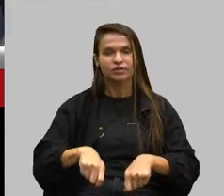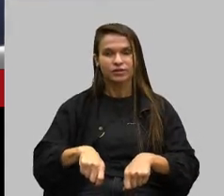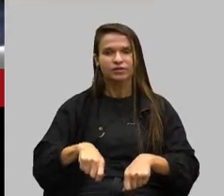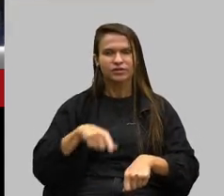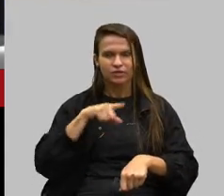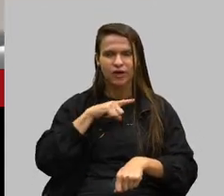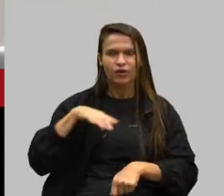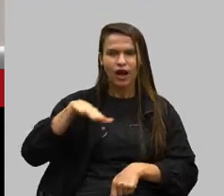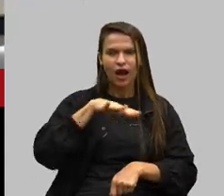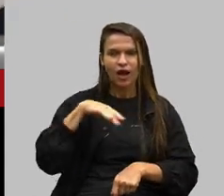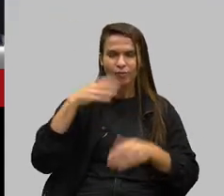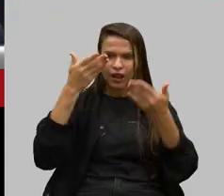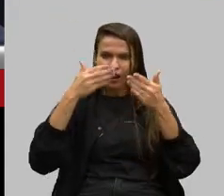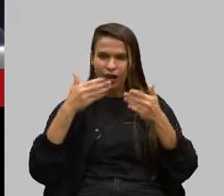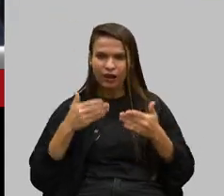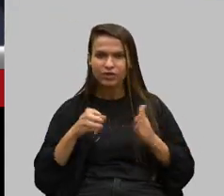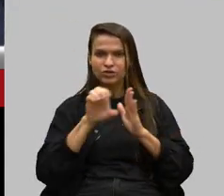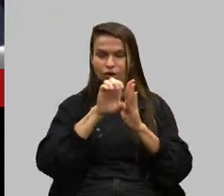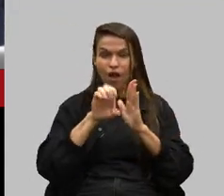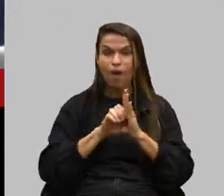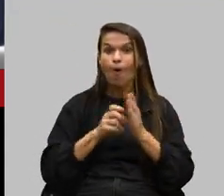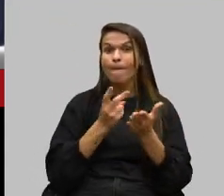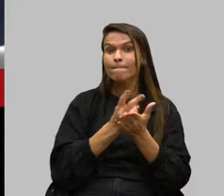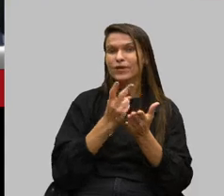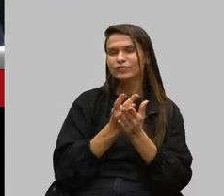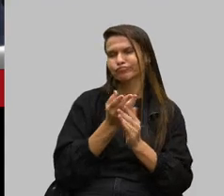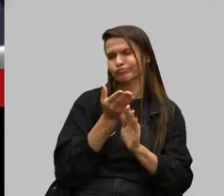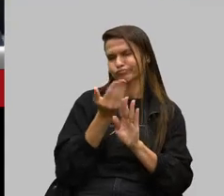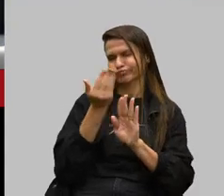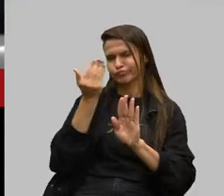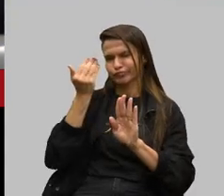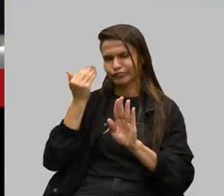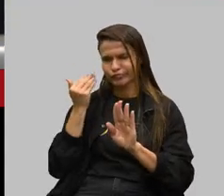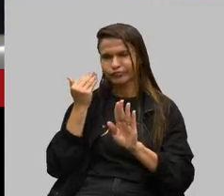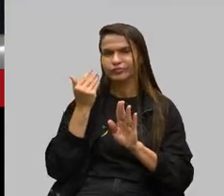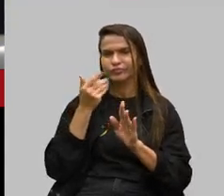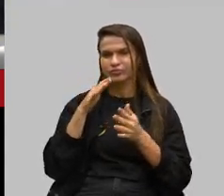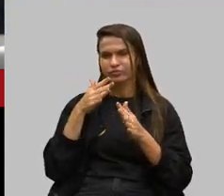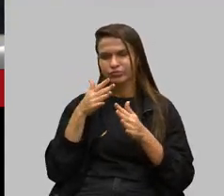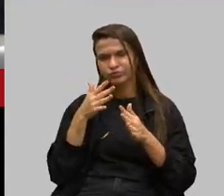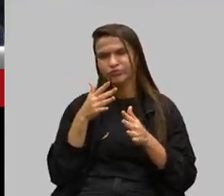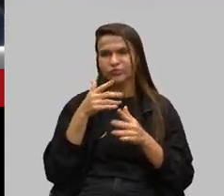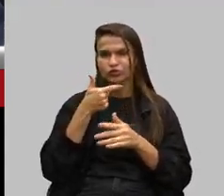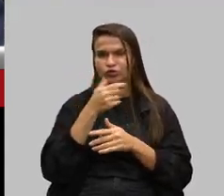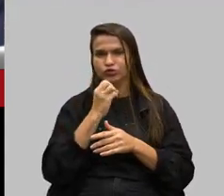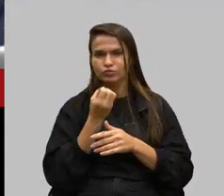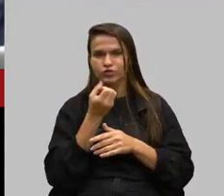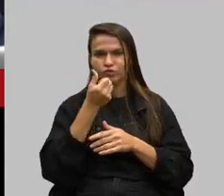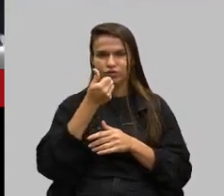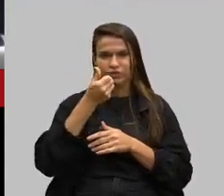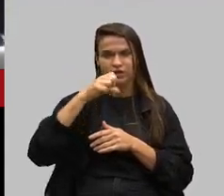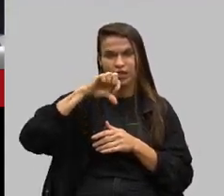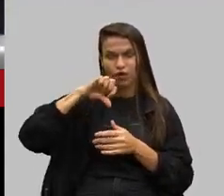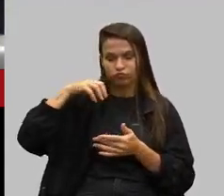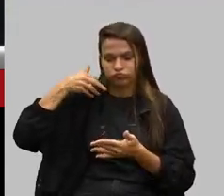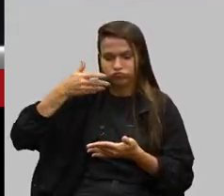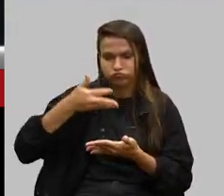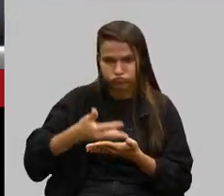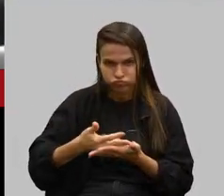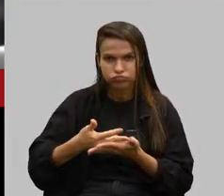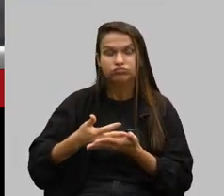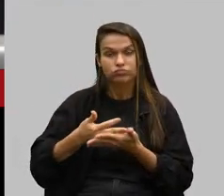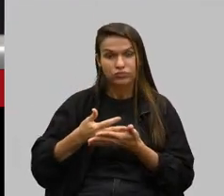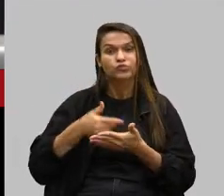área para poder analisar essas emendas é o mesmo desde Talvez um pouco mais um pouco menos de 2019 para cá então o o